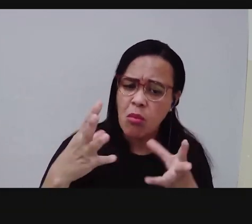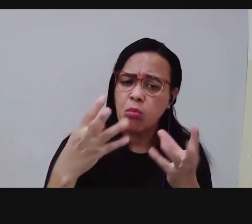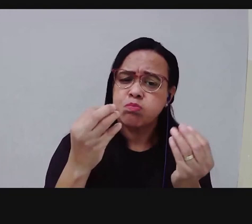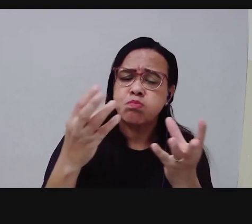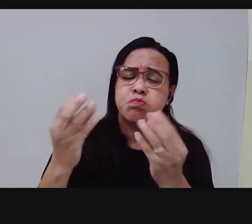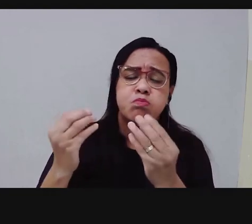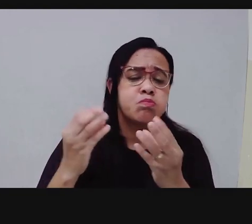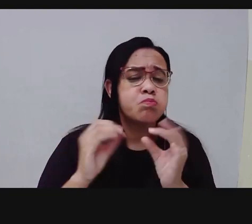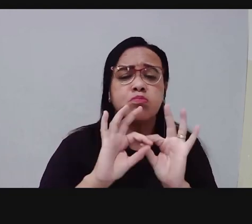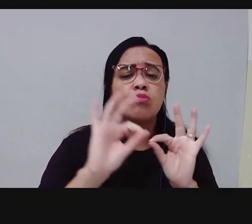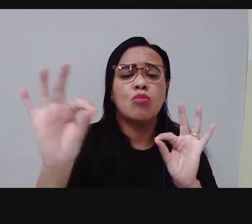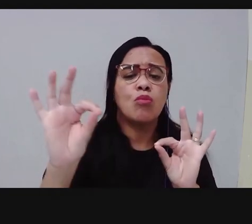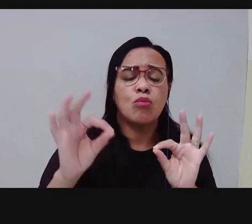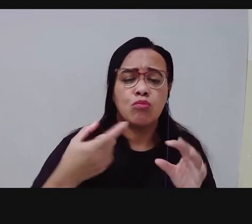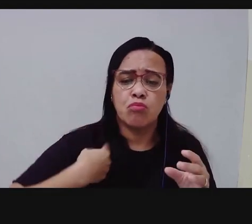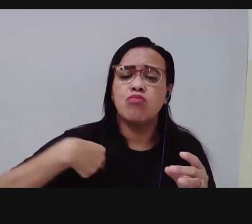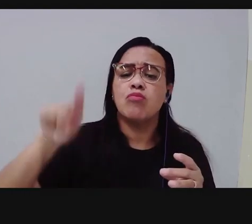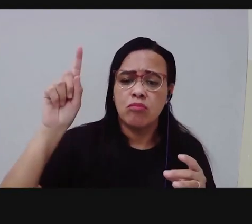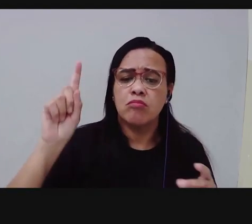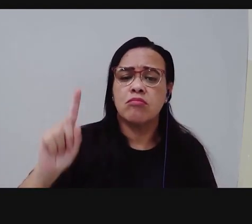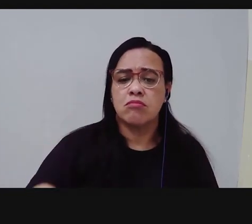daqui.